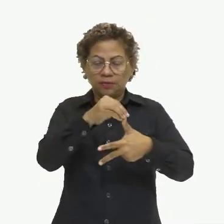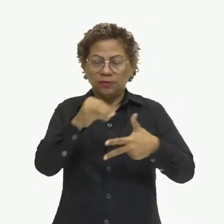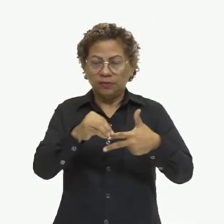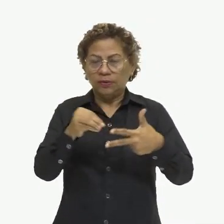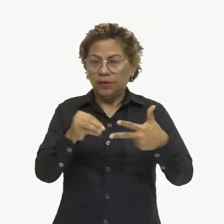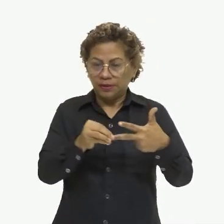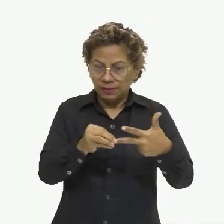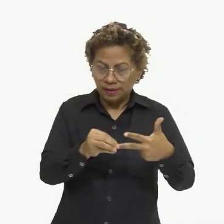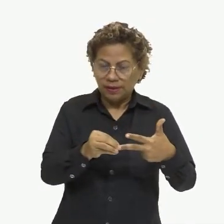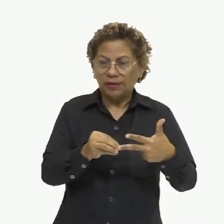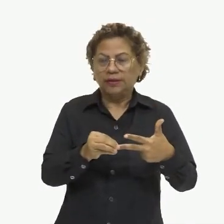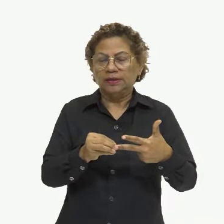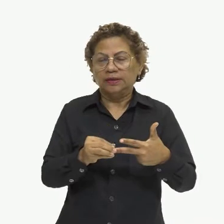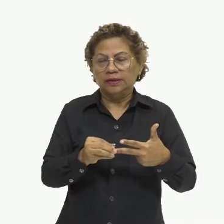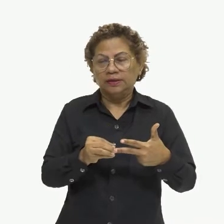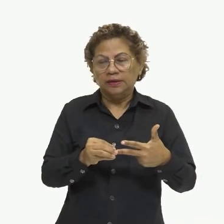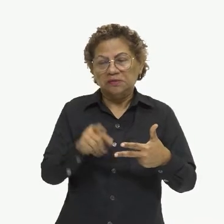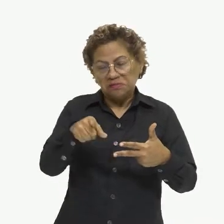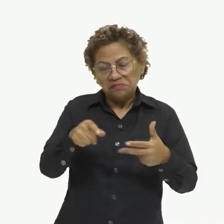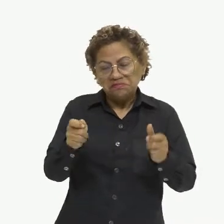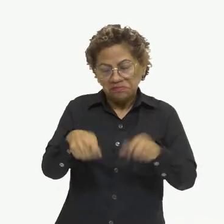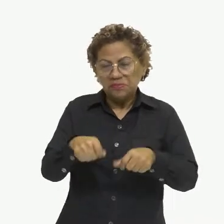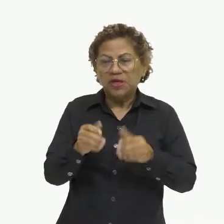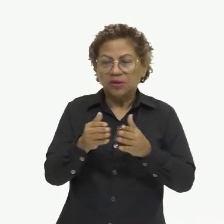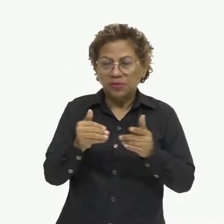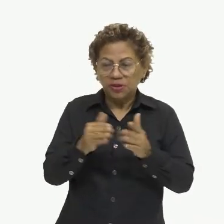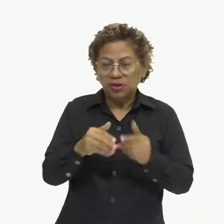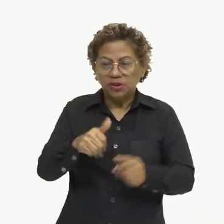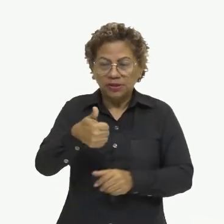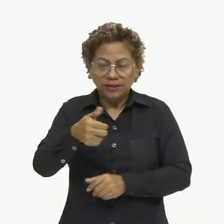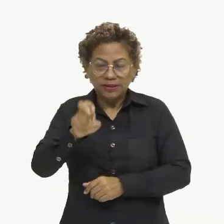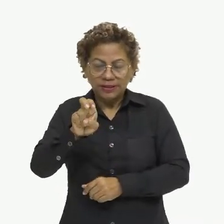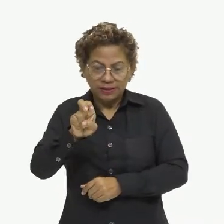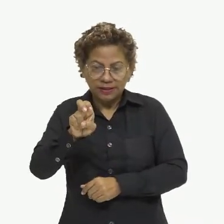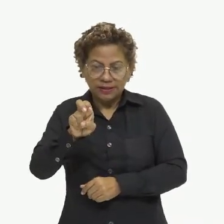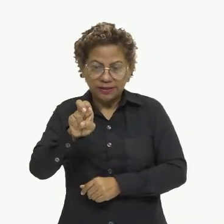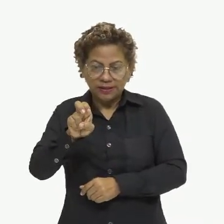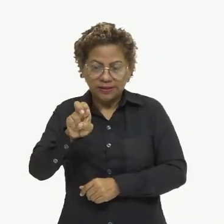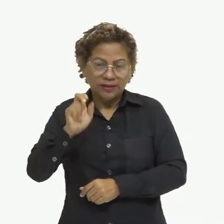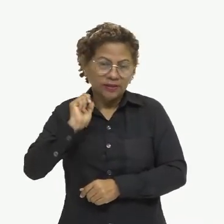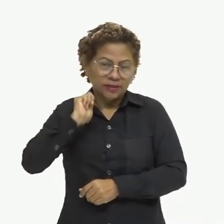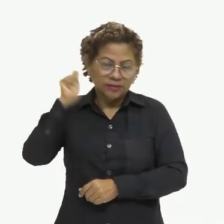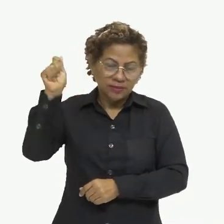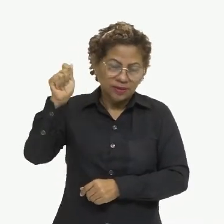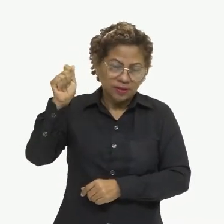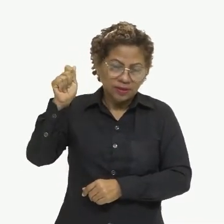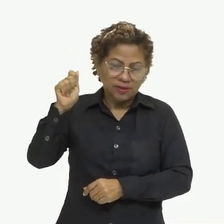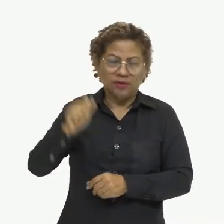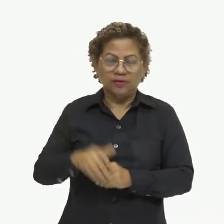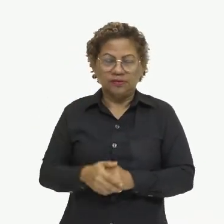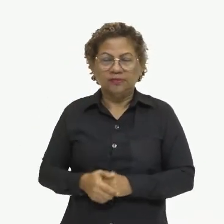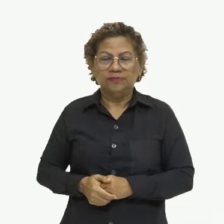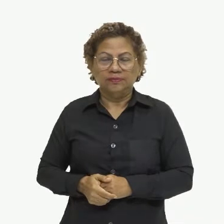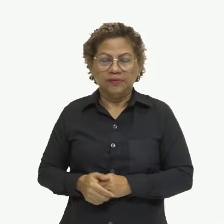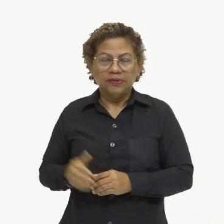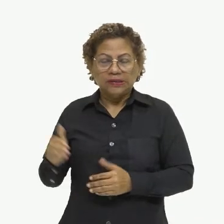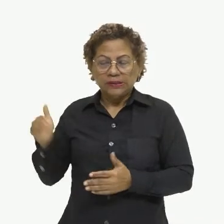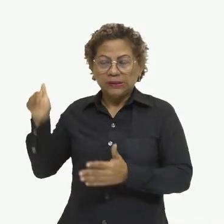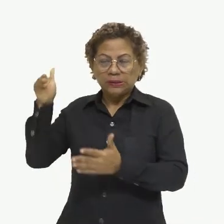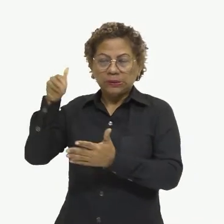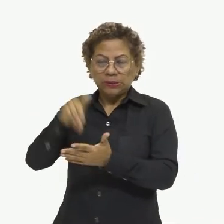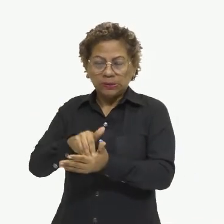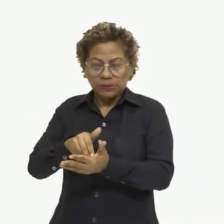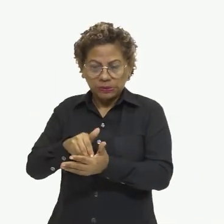conhecem. O pedido pode ser feito até o dia 15 de abril. A taxa de inscrição da última edição do exame foi de R$